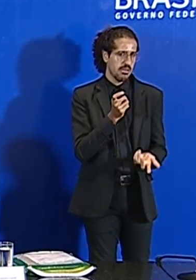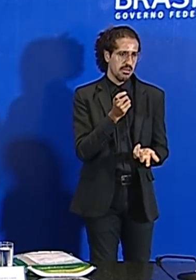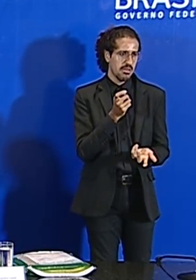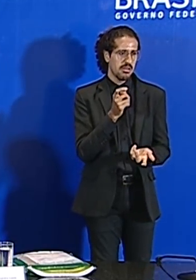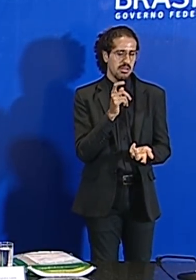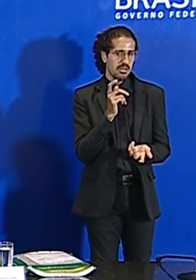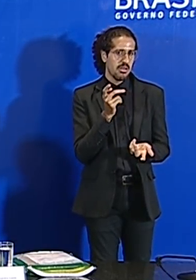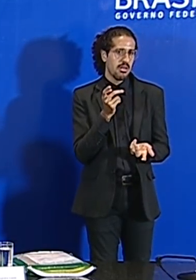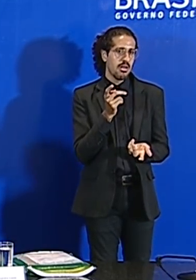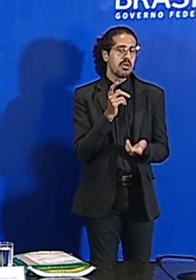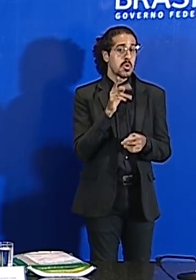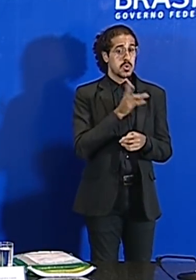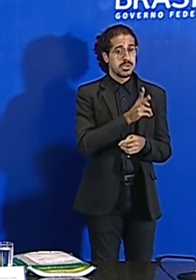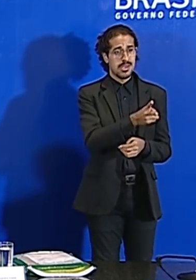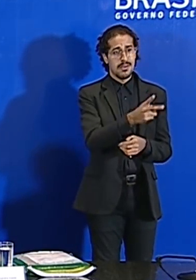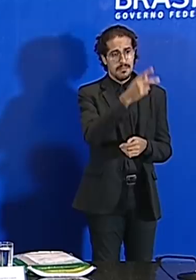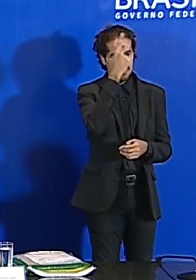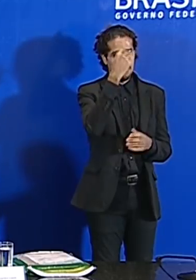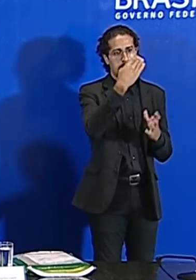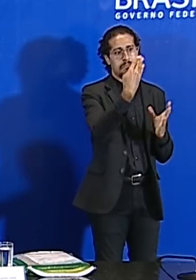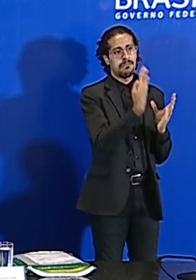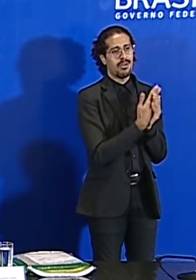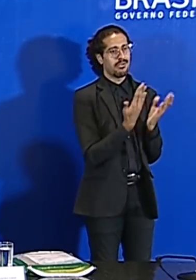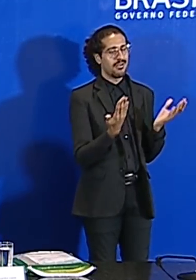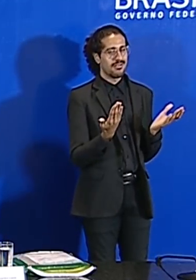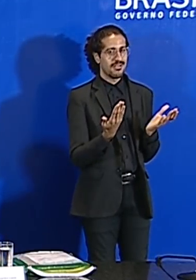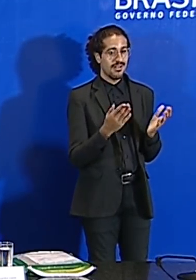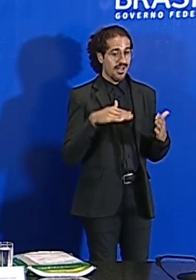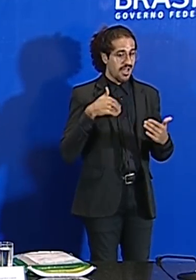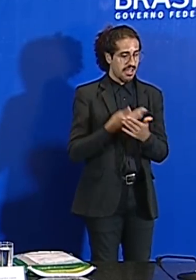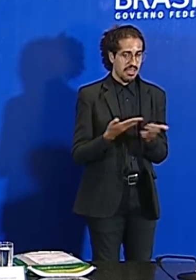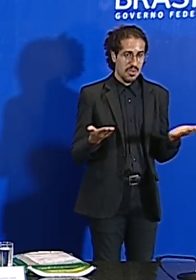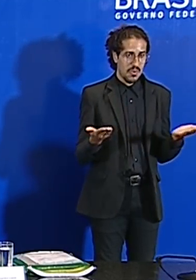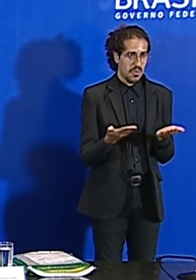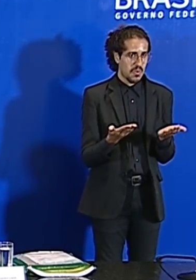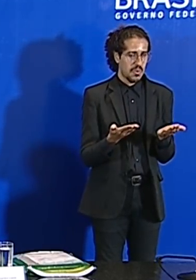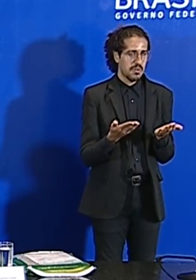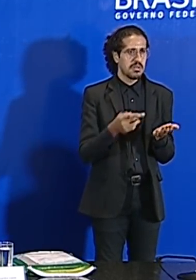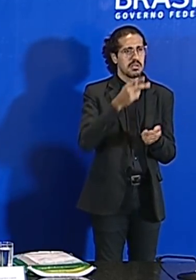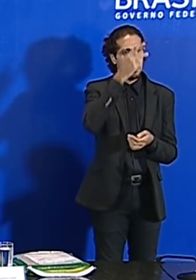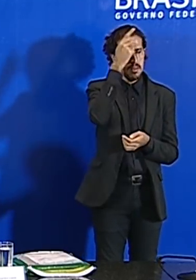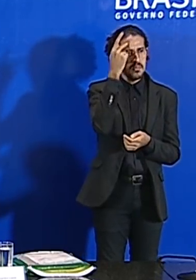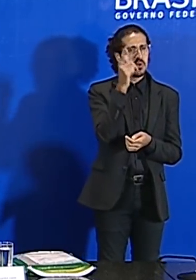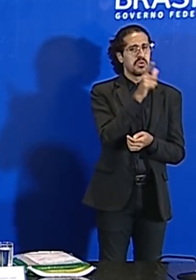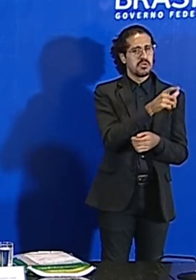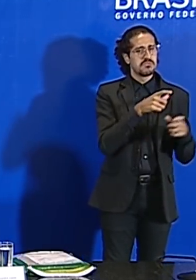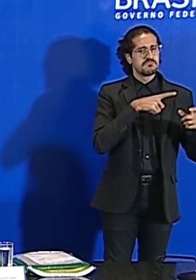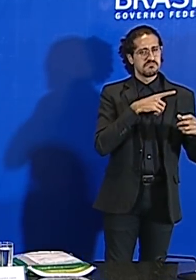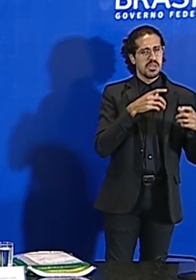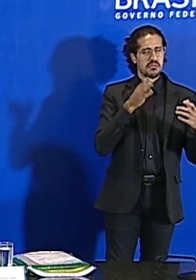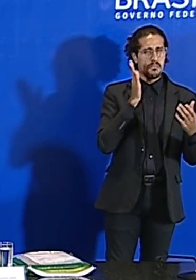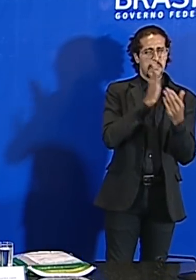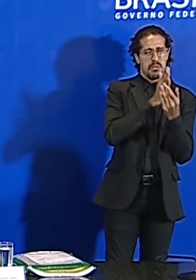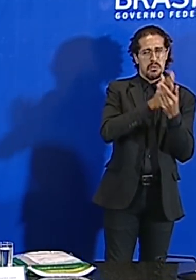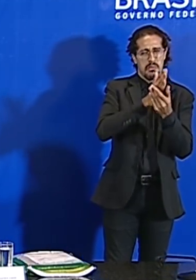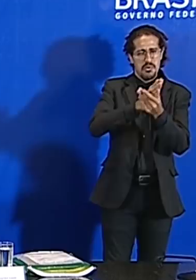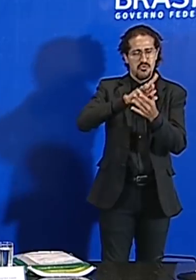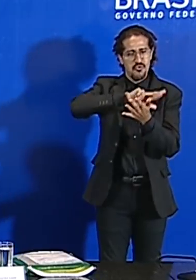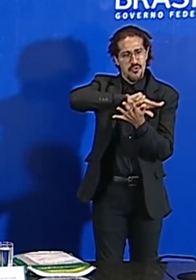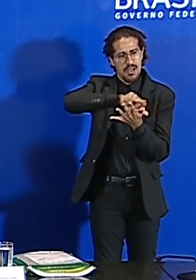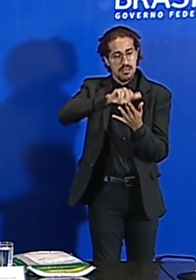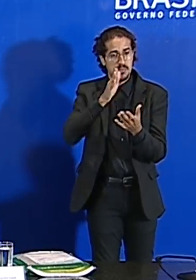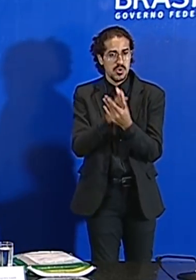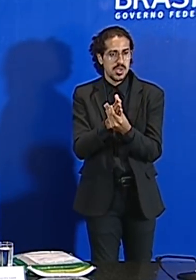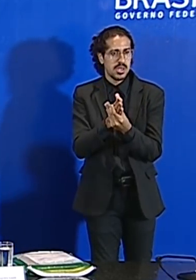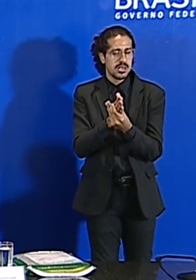eu sempre vou ser processado. E até agora, o pessoal fez um monte de processo contra mim na pessoa física e estão todos